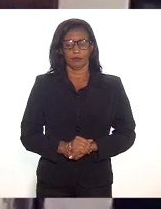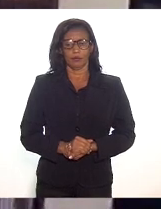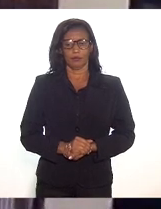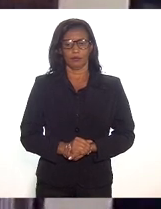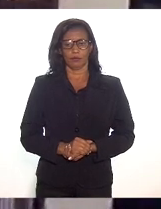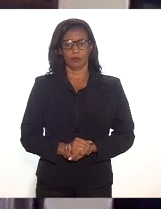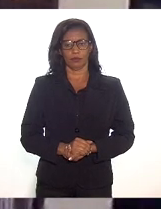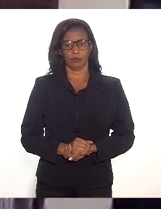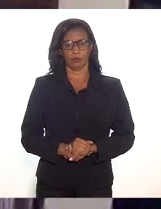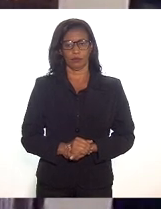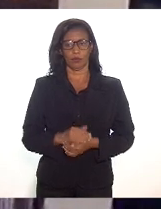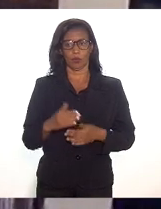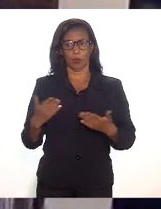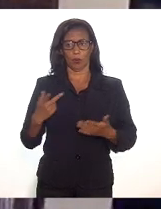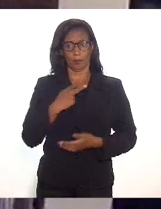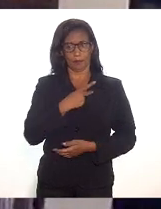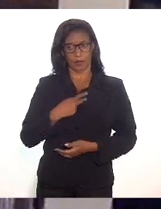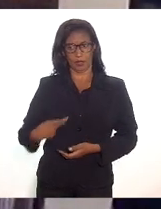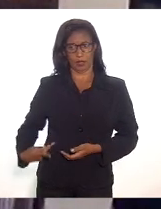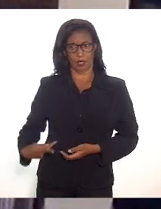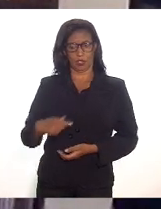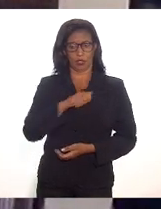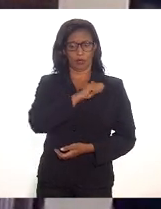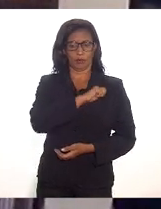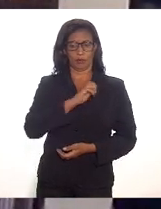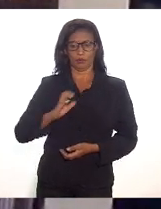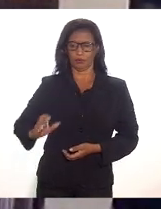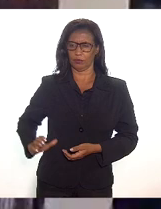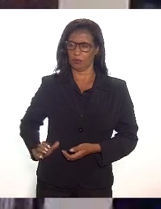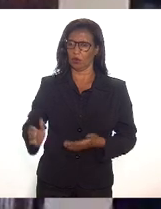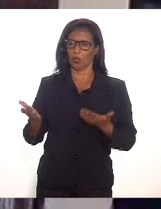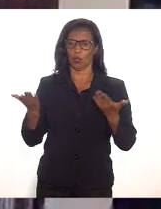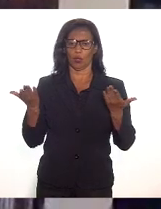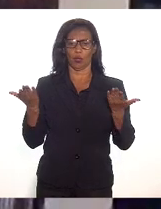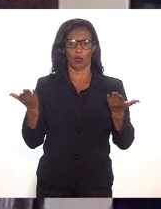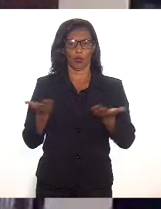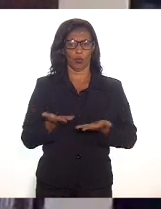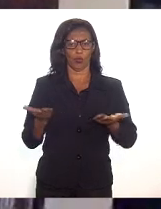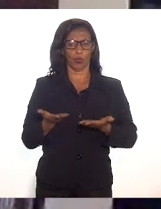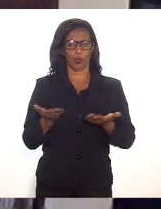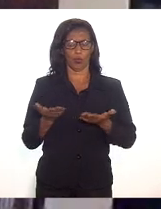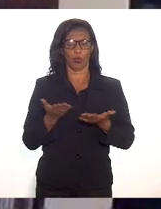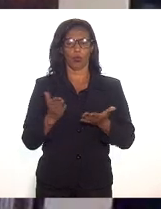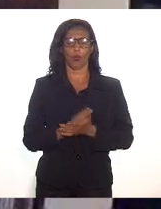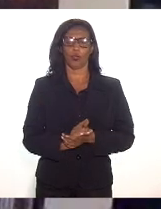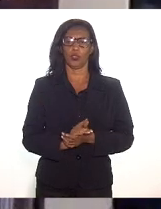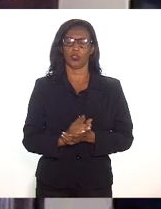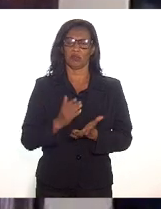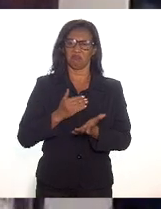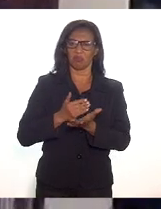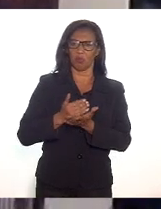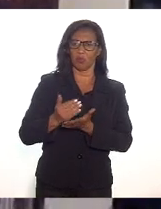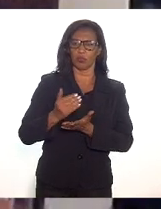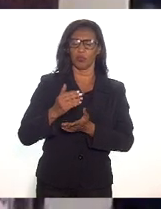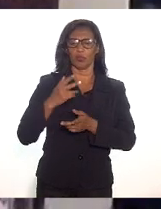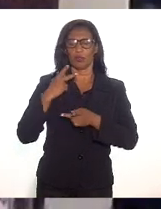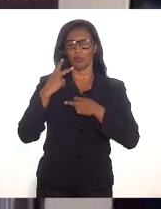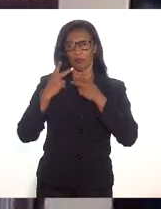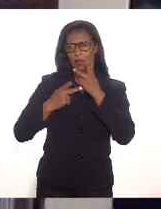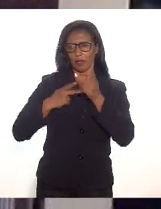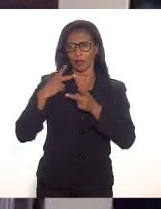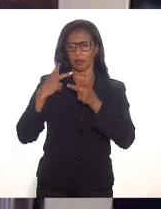presidente André Ceciliano, hoje praticamente terminou sua intervenção dizendo que